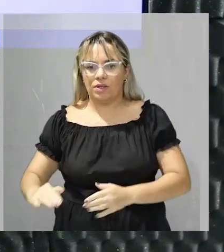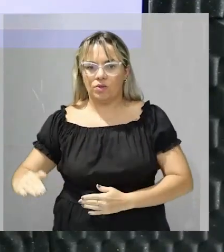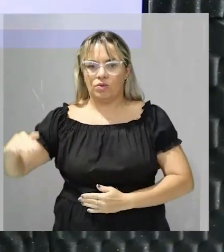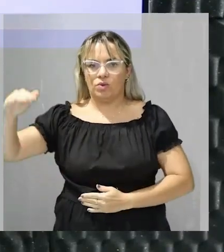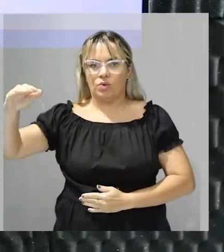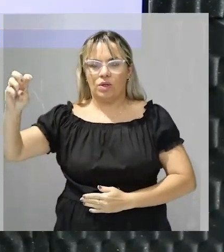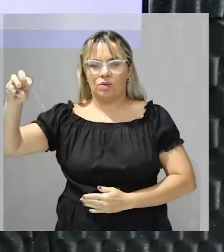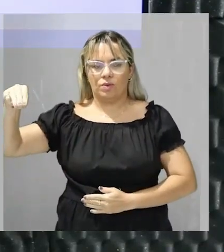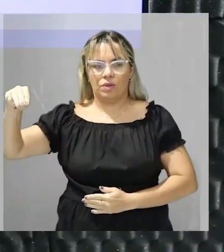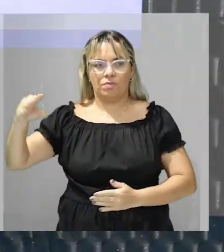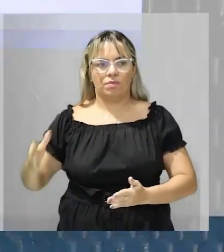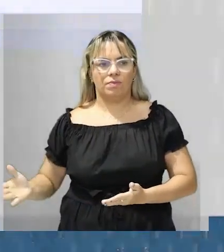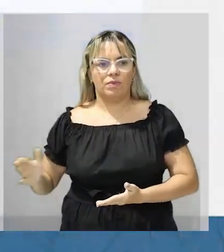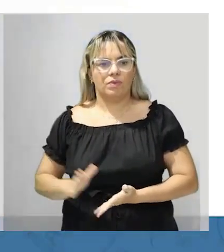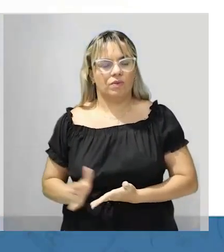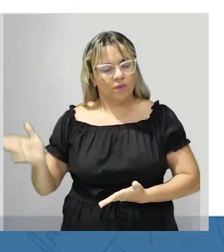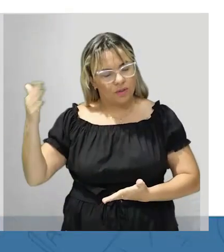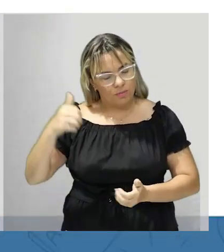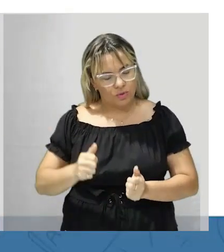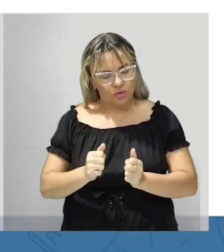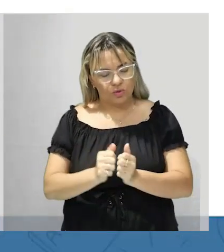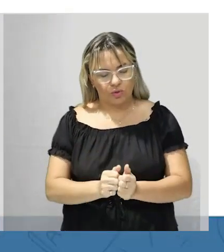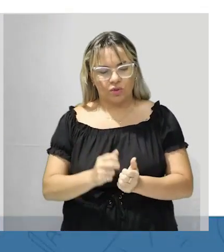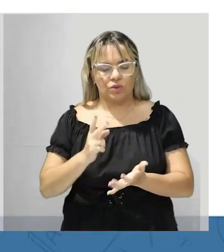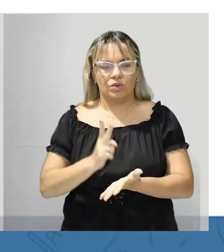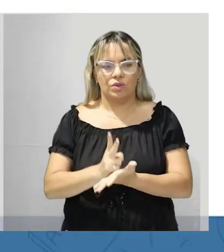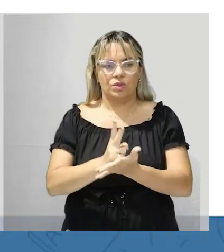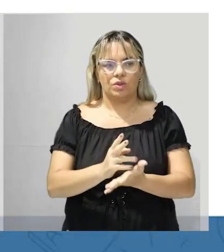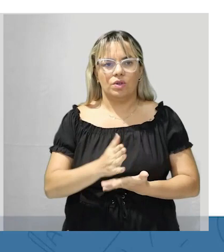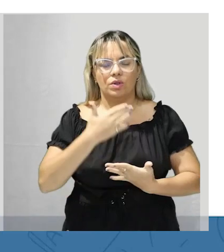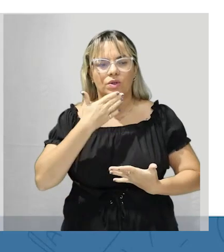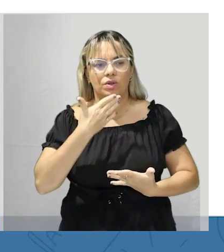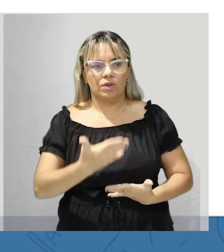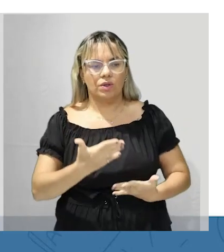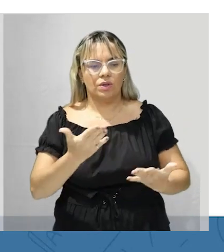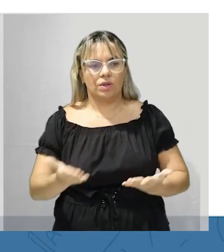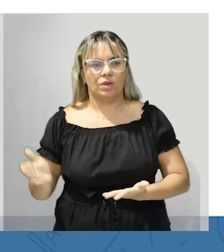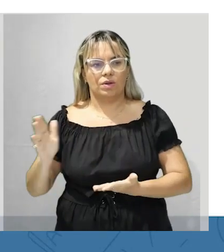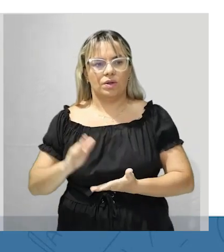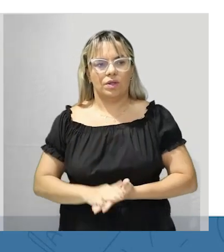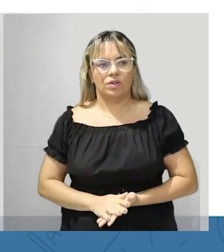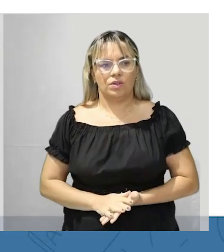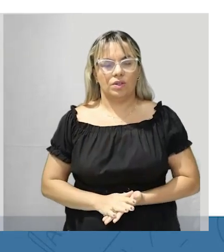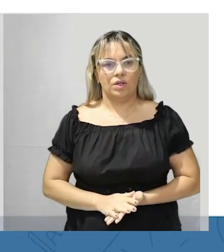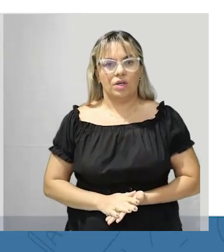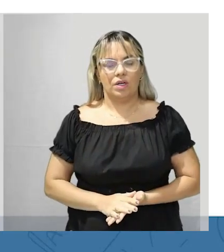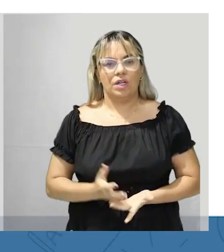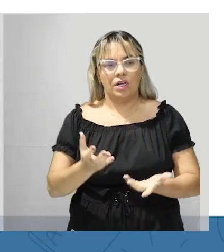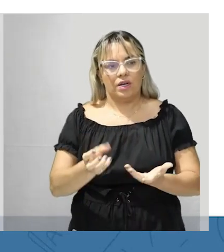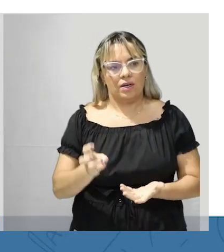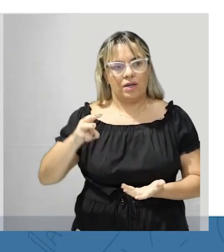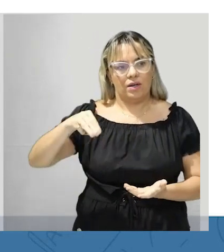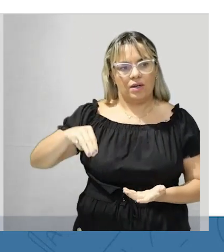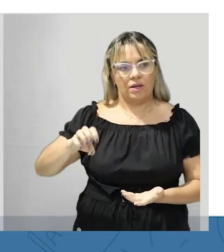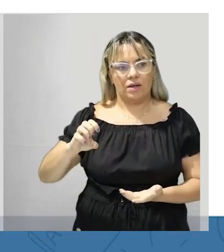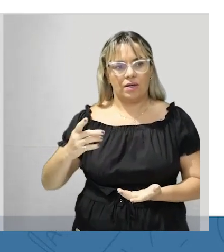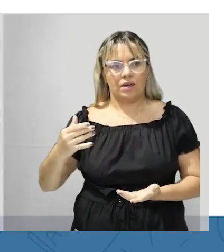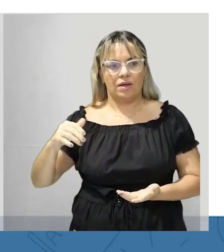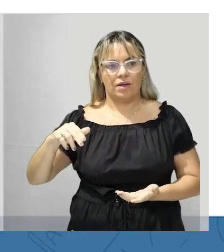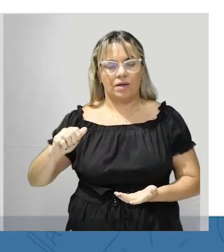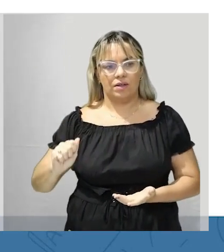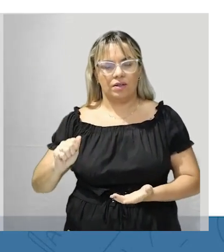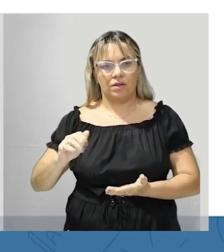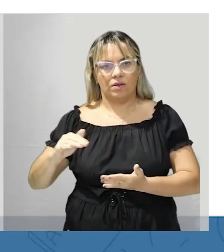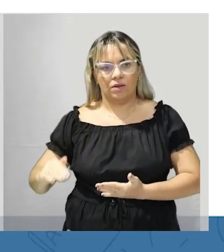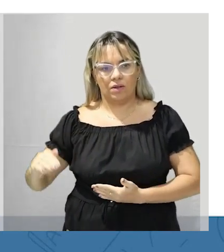vamos continuar olha o que a questão tá solicitando para nós a mediana das alturas